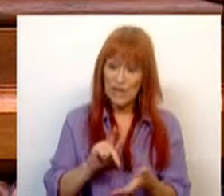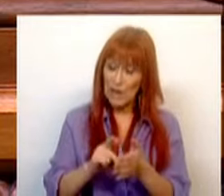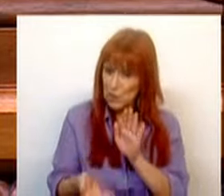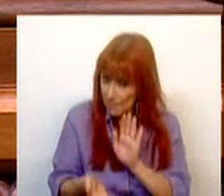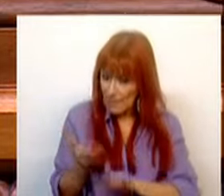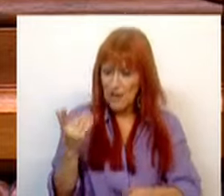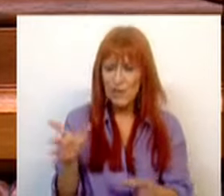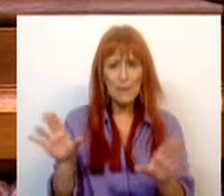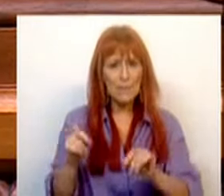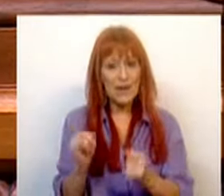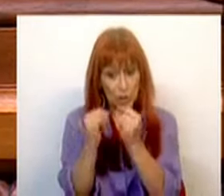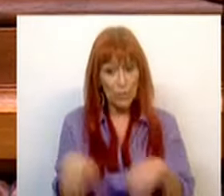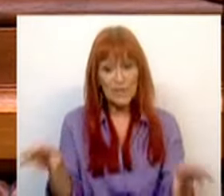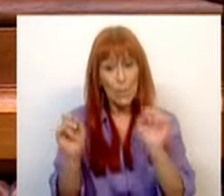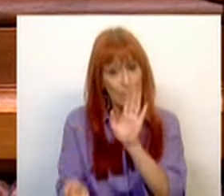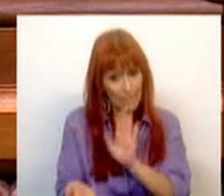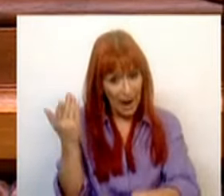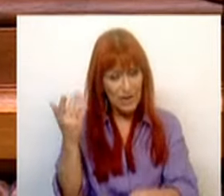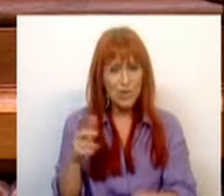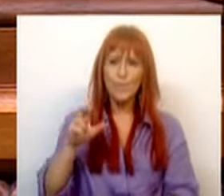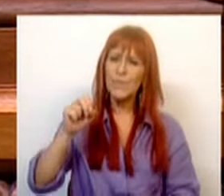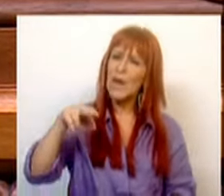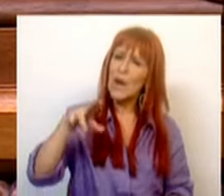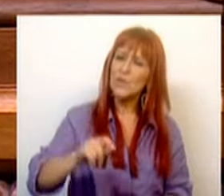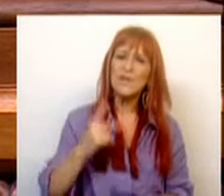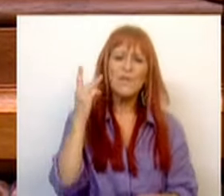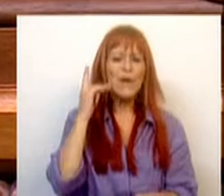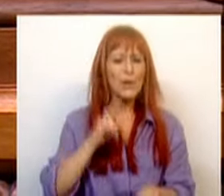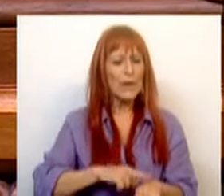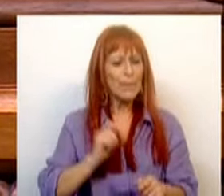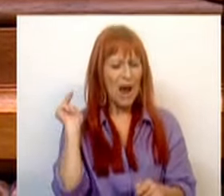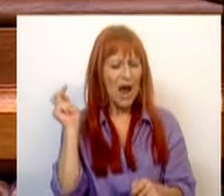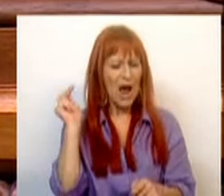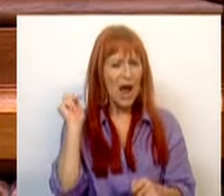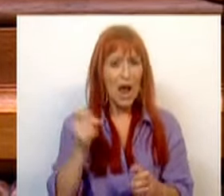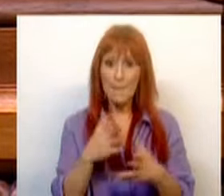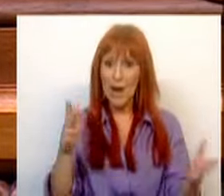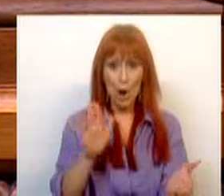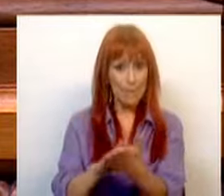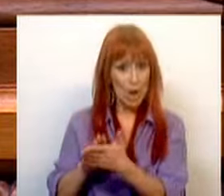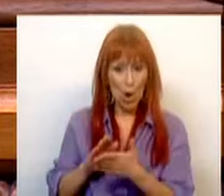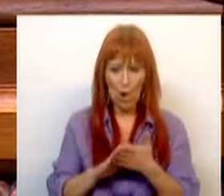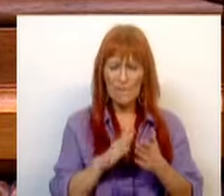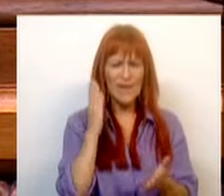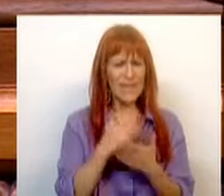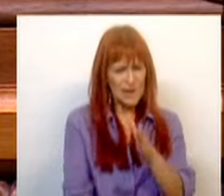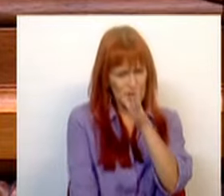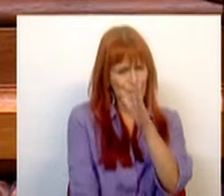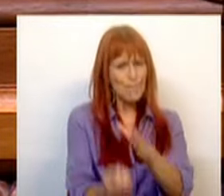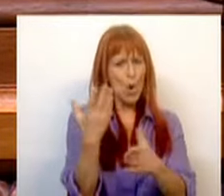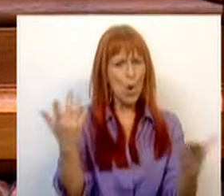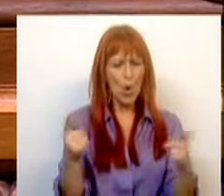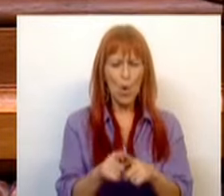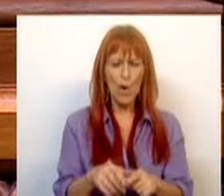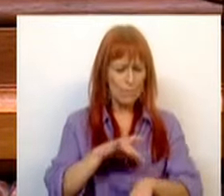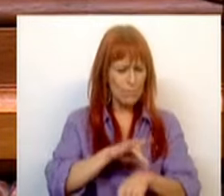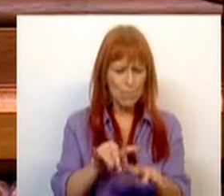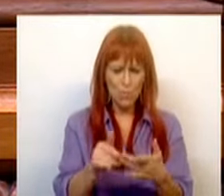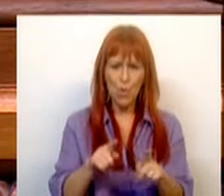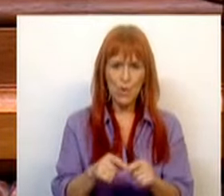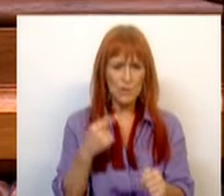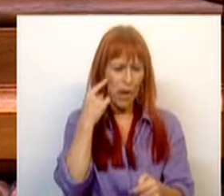tecnologia e mais inovação. O SNS viveu durante estes anos a maior prova desde a sua criação. Uma pandemia que